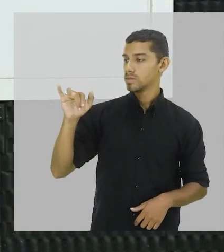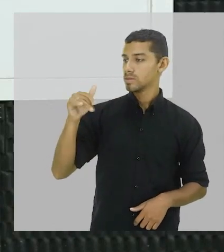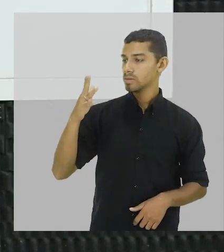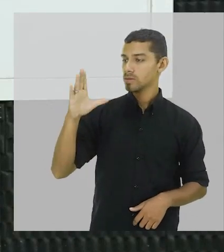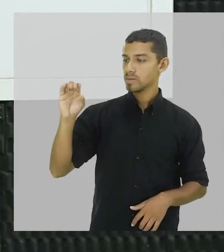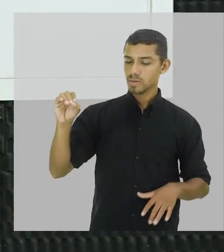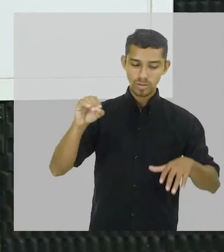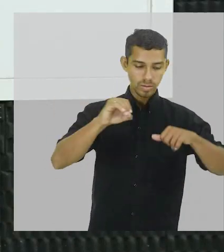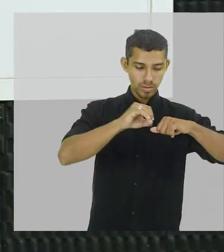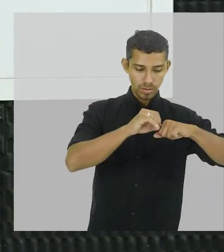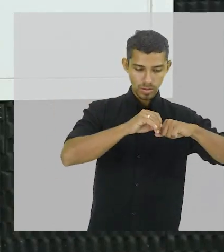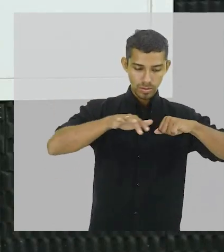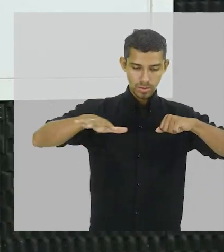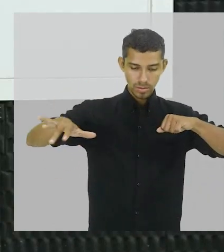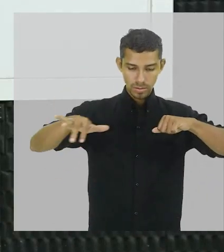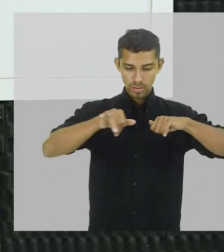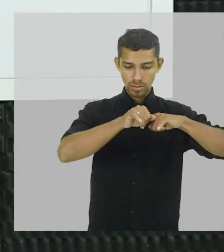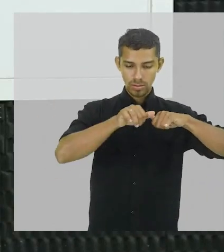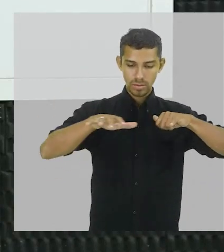não